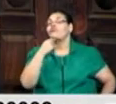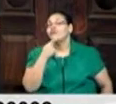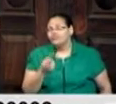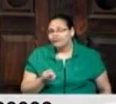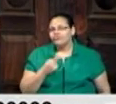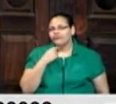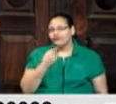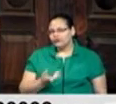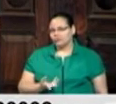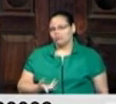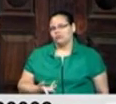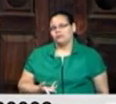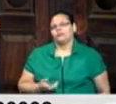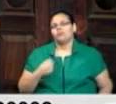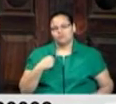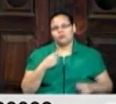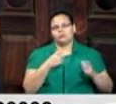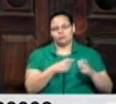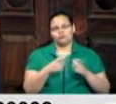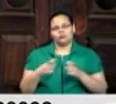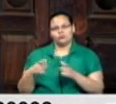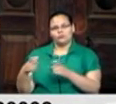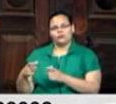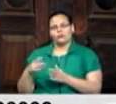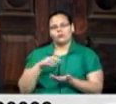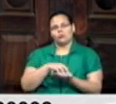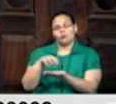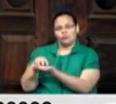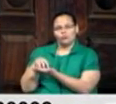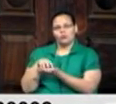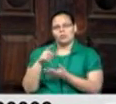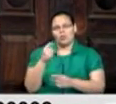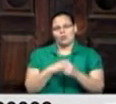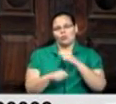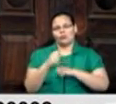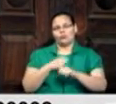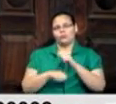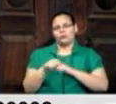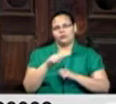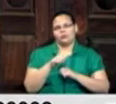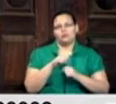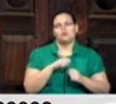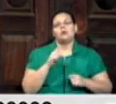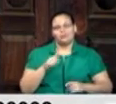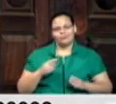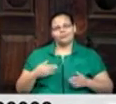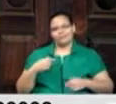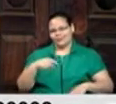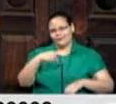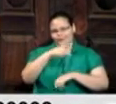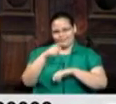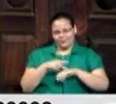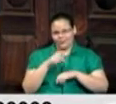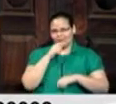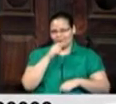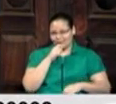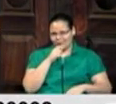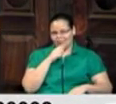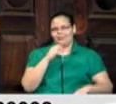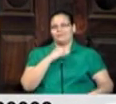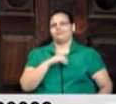duvido que setores menos fundamentais na economia e na condução desse país vão deixar de